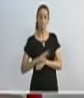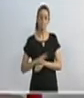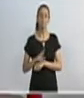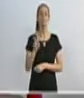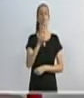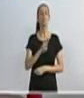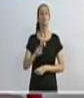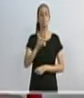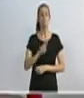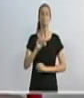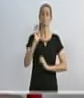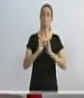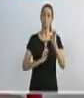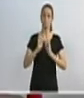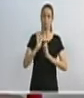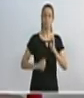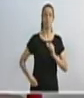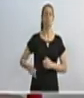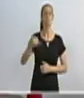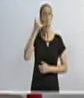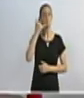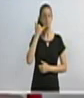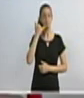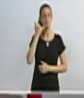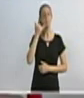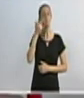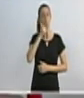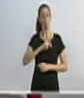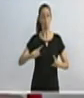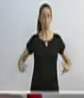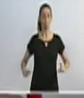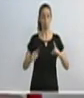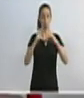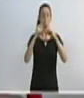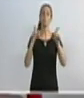uso das operadoras e efetiva instalação de antenas.